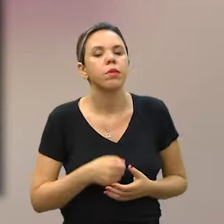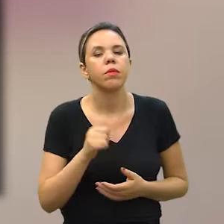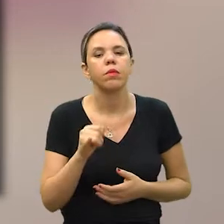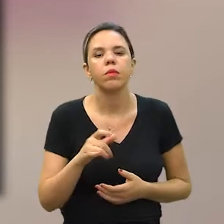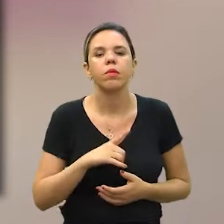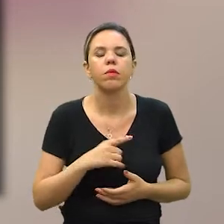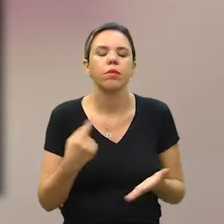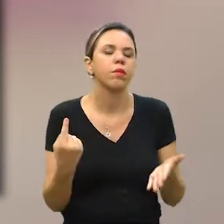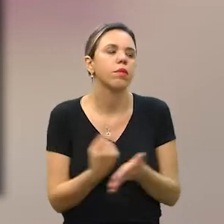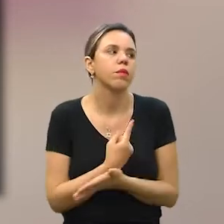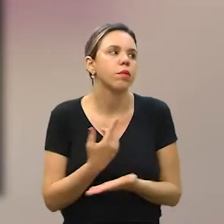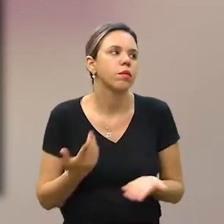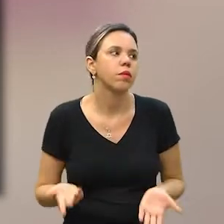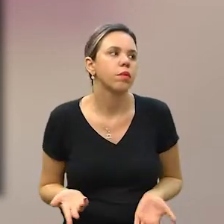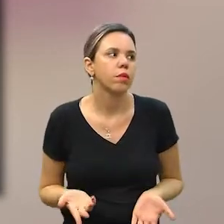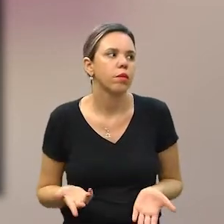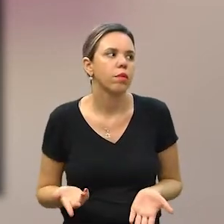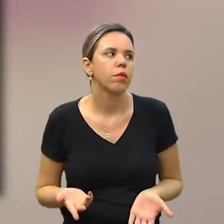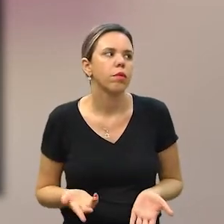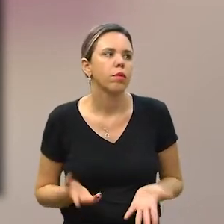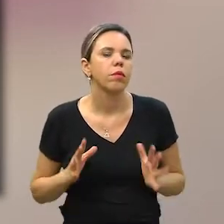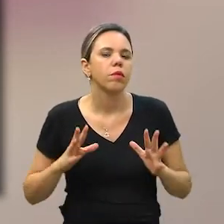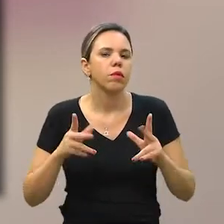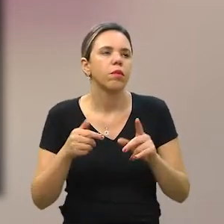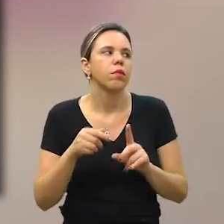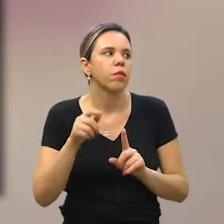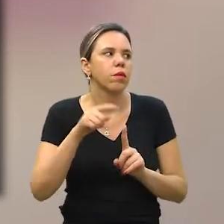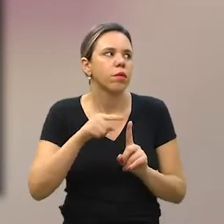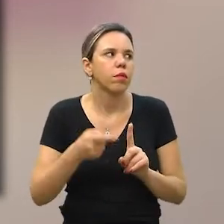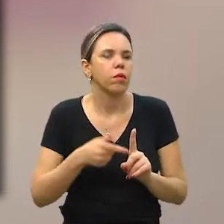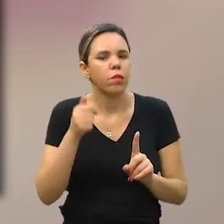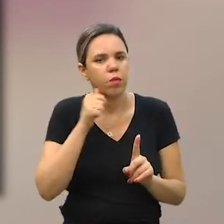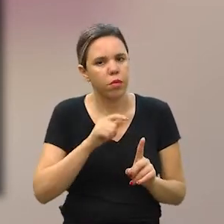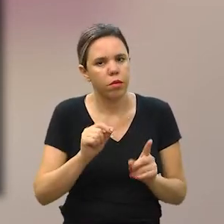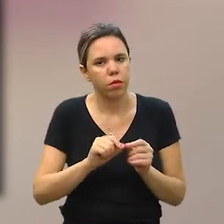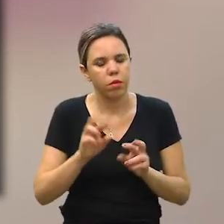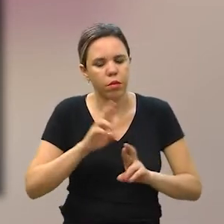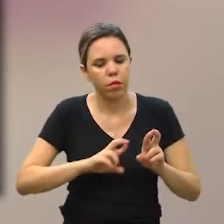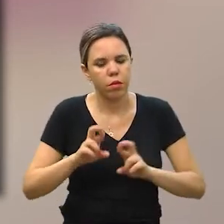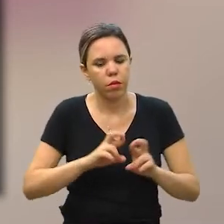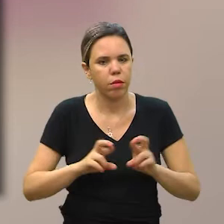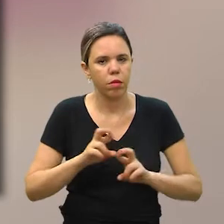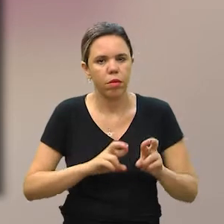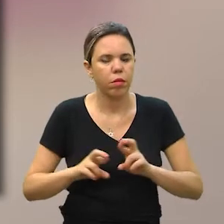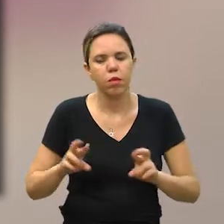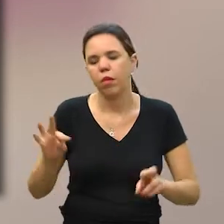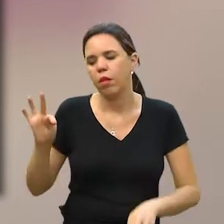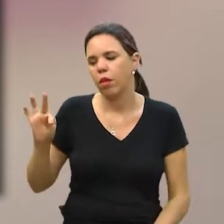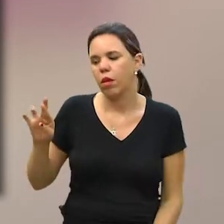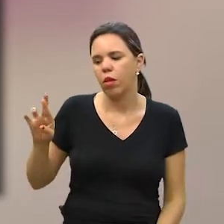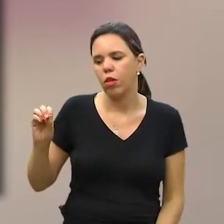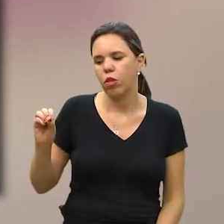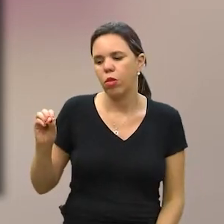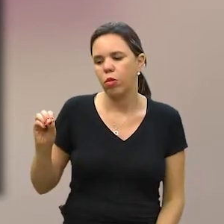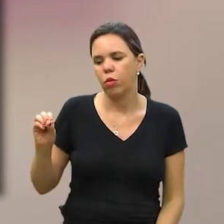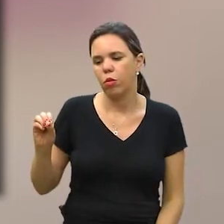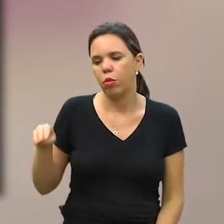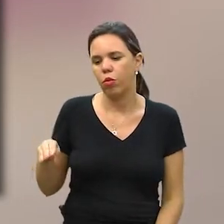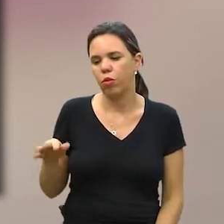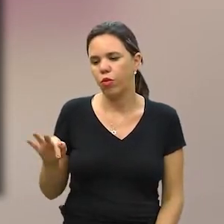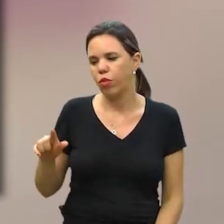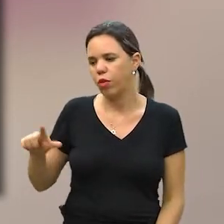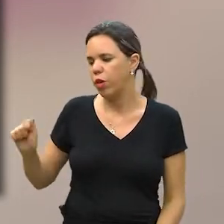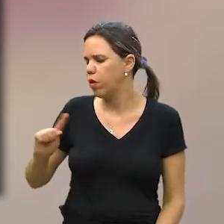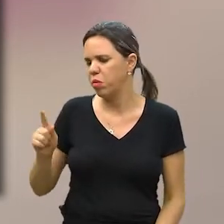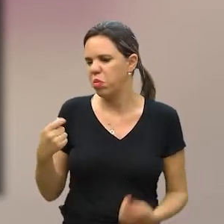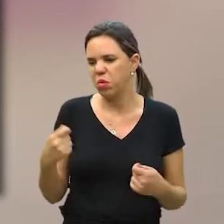Então, se você for me perguntar, Venina, mas então toda gestante deveria fazer um exame de trombofilia antes de engravidar?